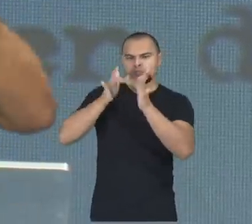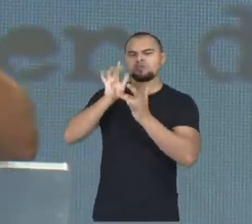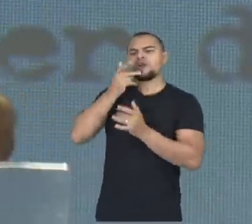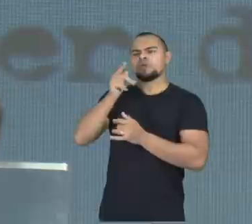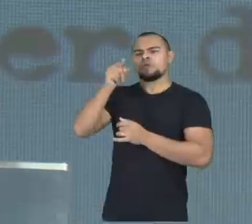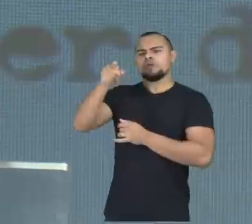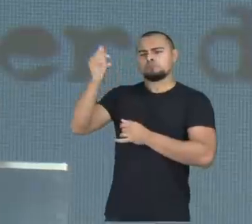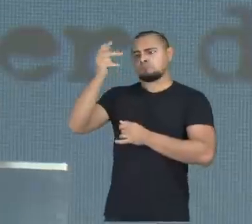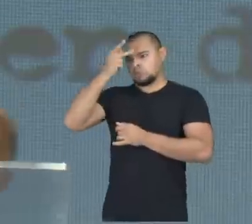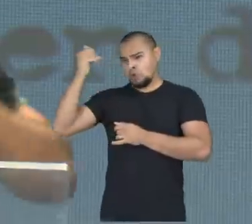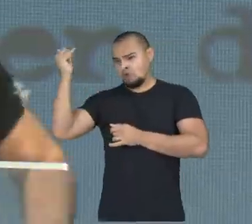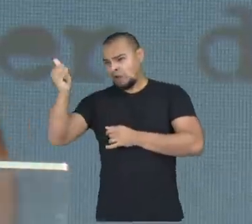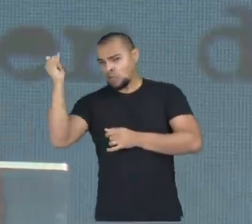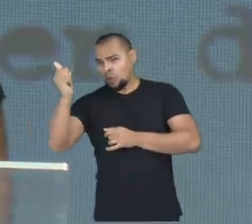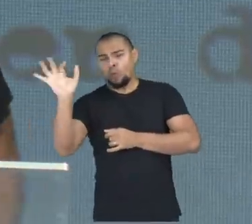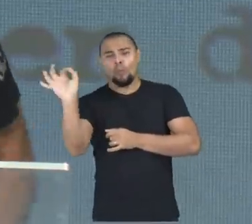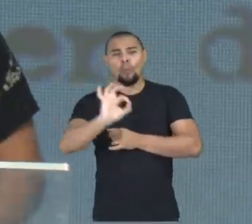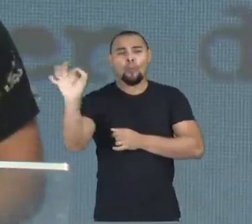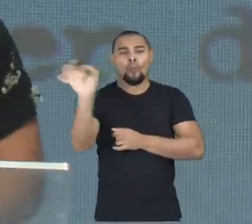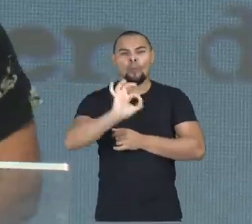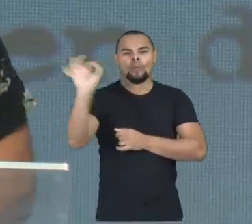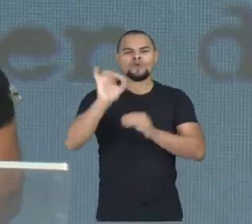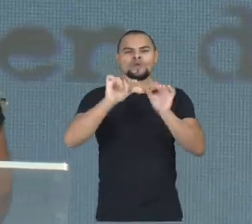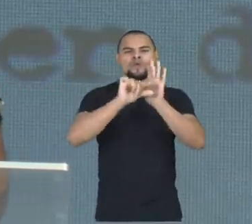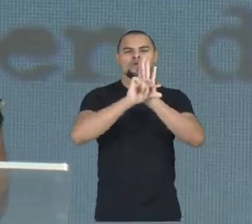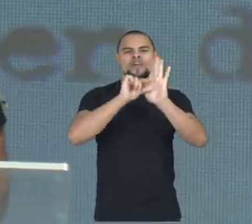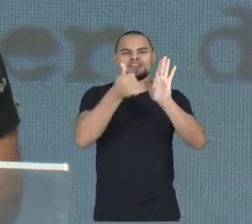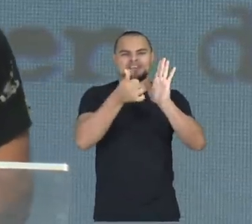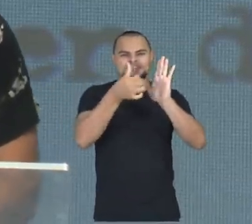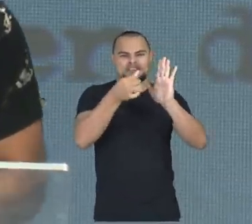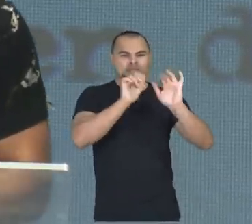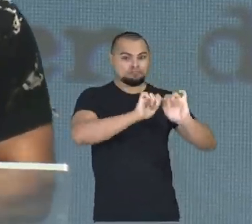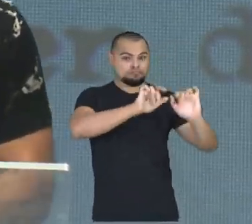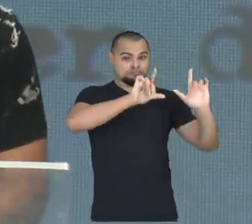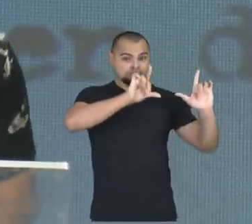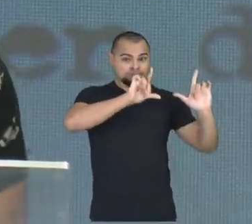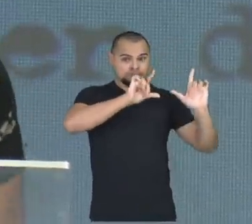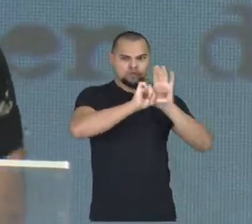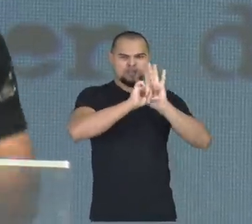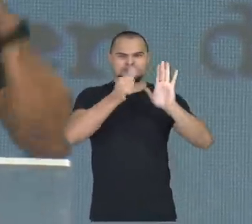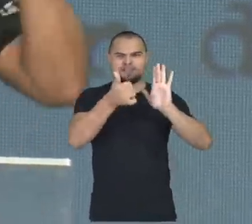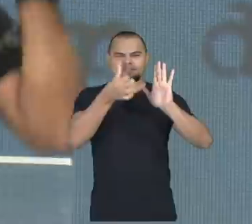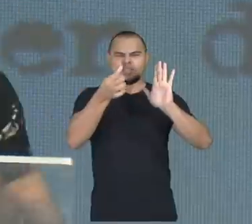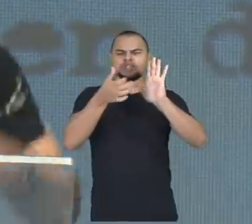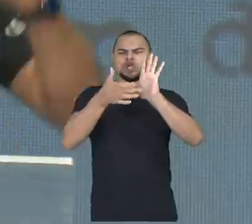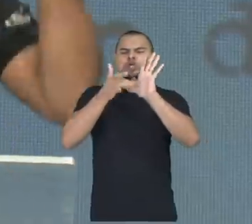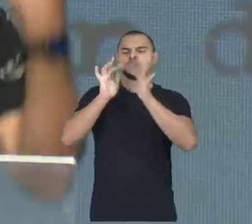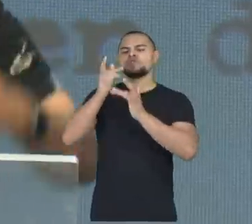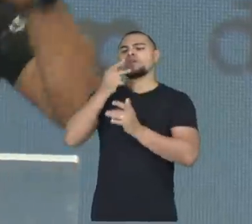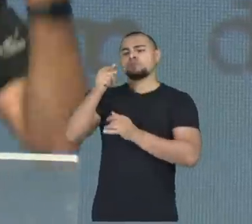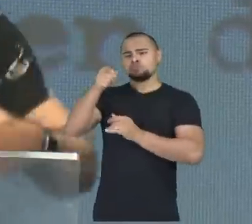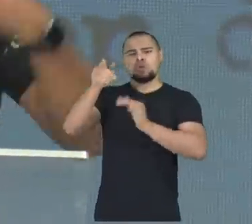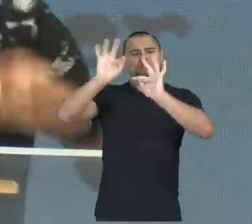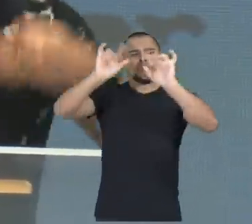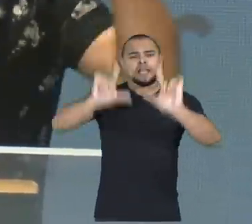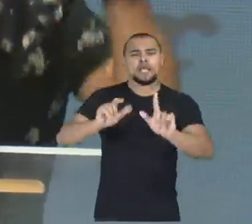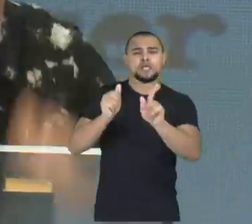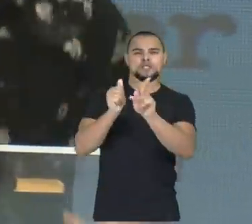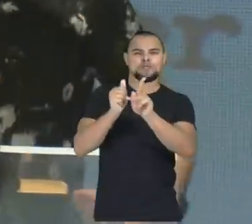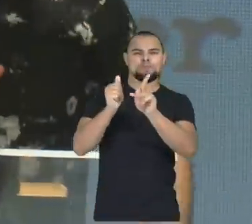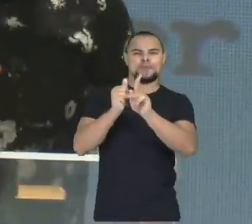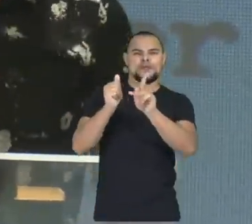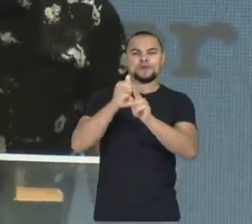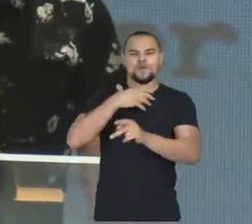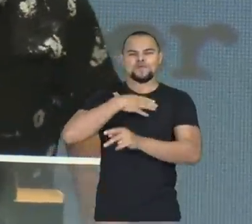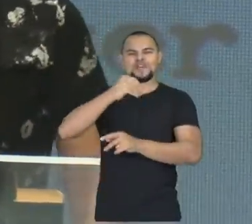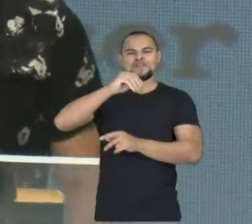nem sangue. Lê aqui comigo. Verso 17, joga na tela aí de novo. Respondeu Jesus, feliz é você, Simão, filho de